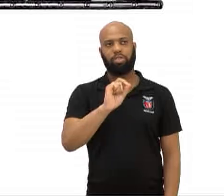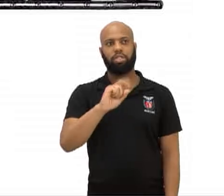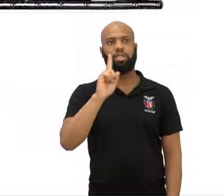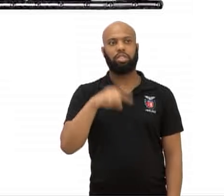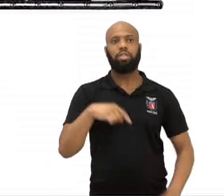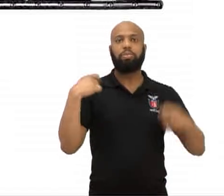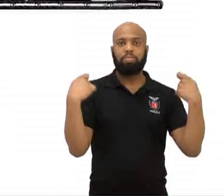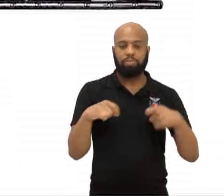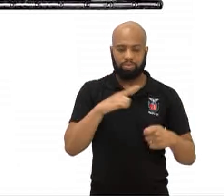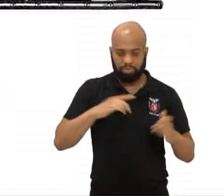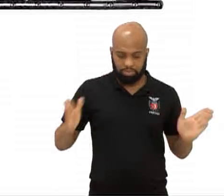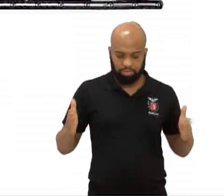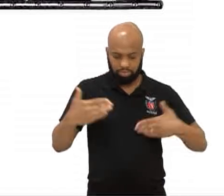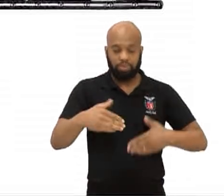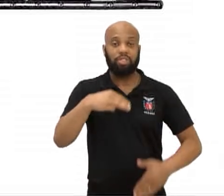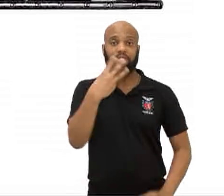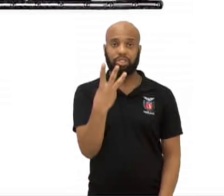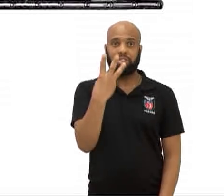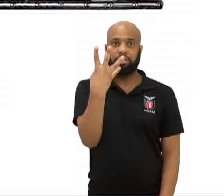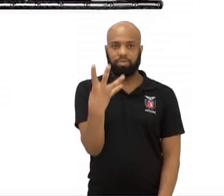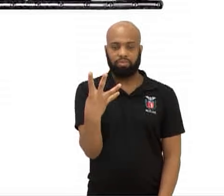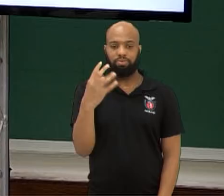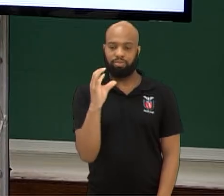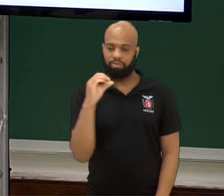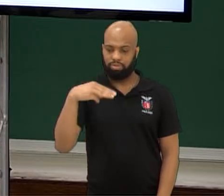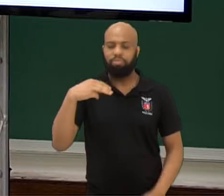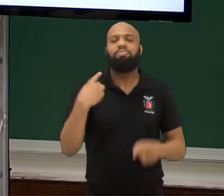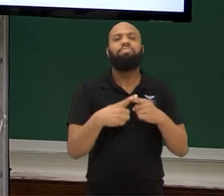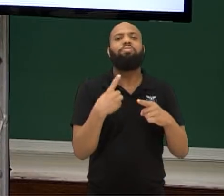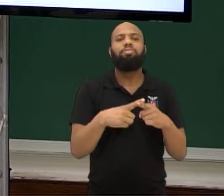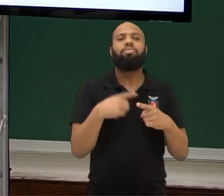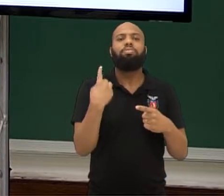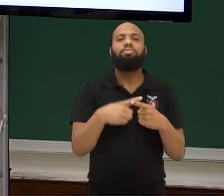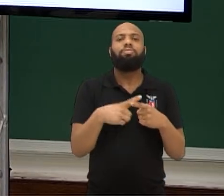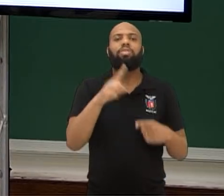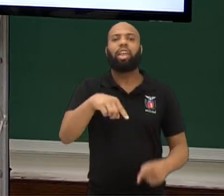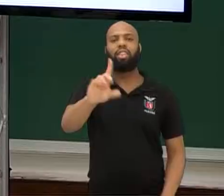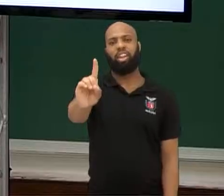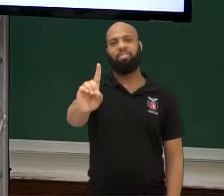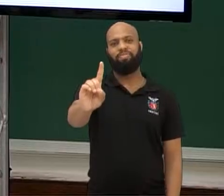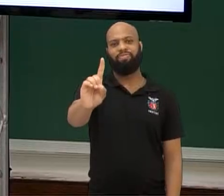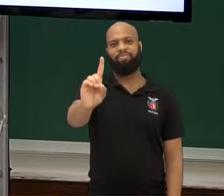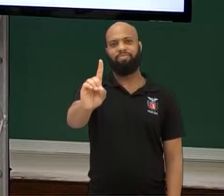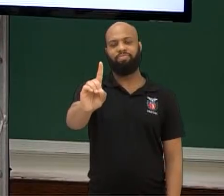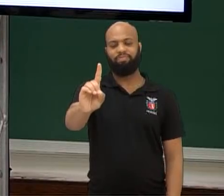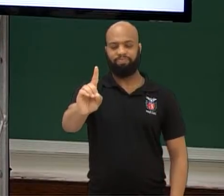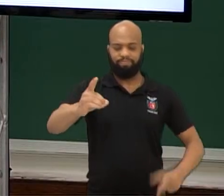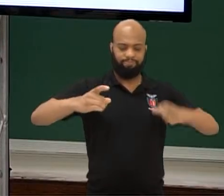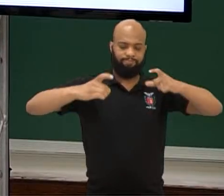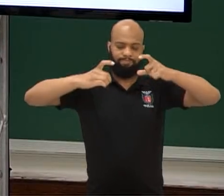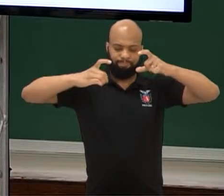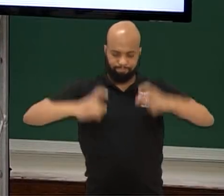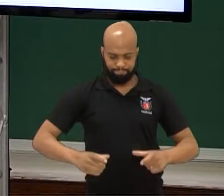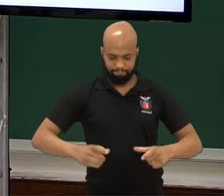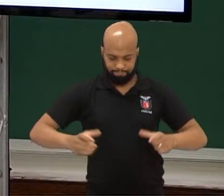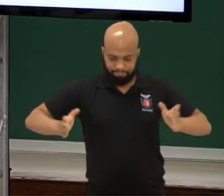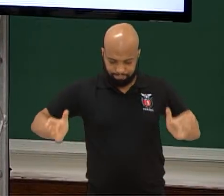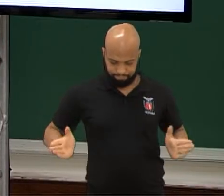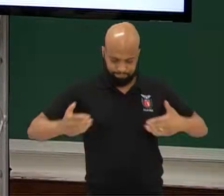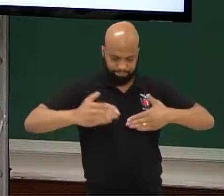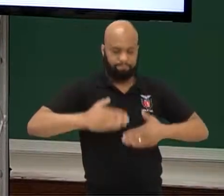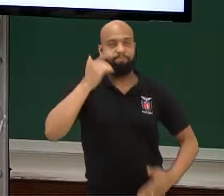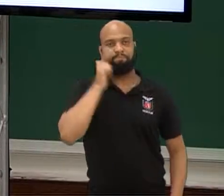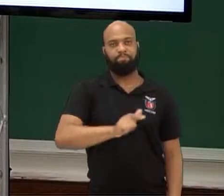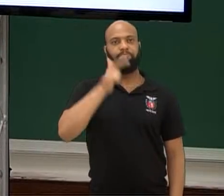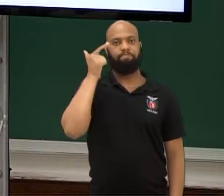ter, no mínimo, 34 centímetros. Por quê? Porque nós temos 34 centímetros de